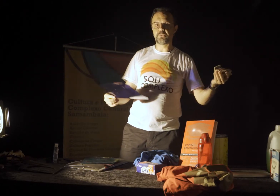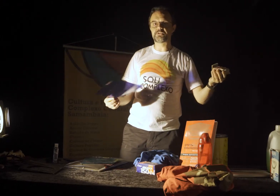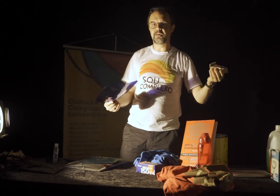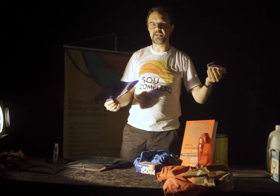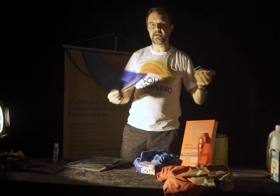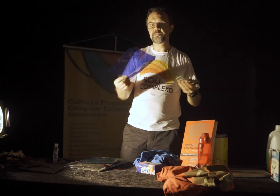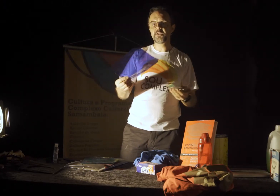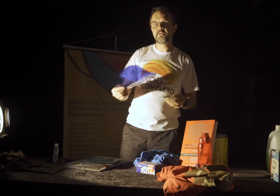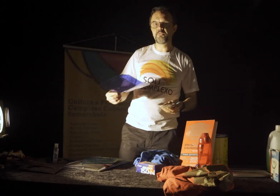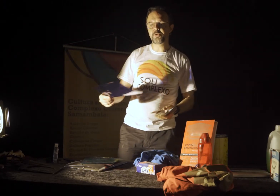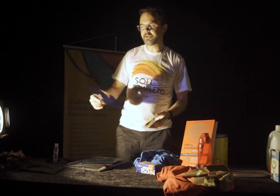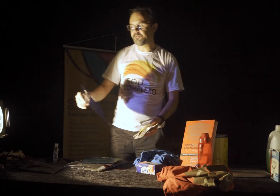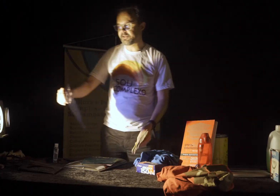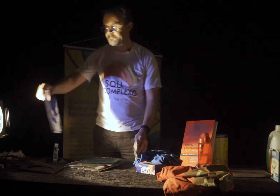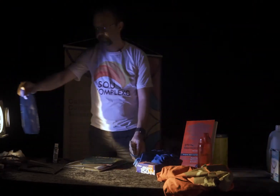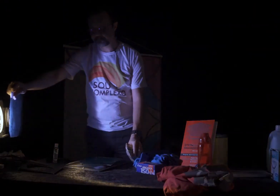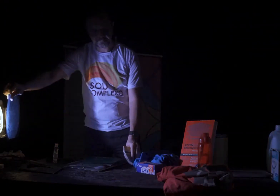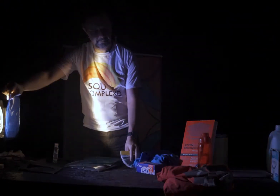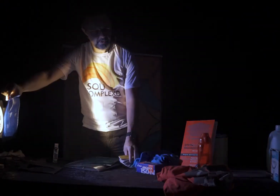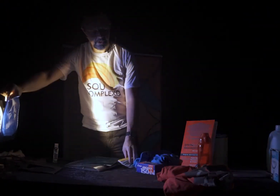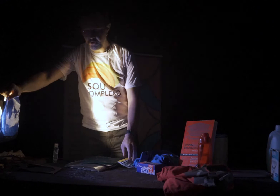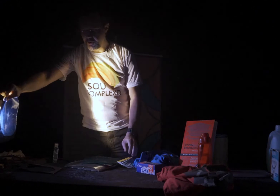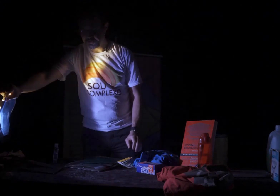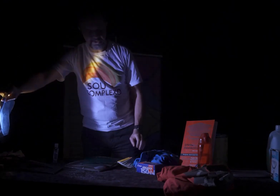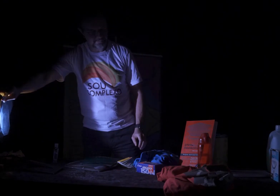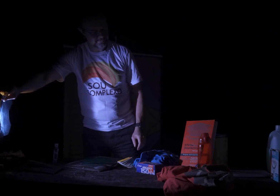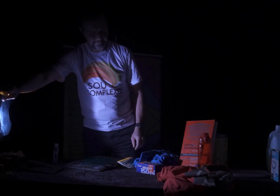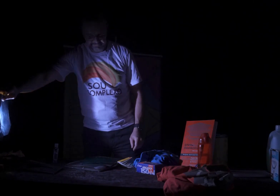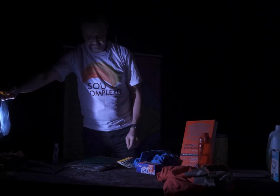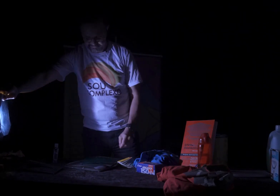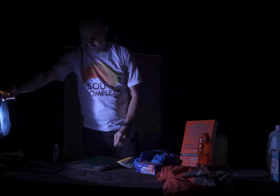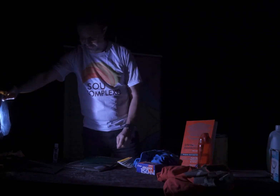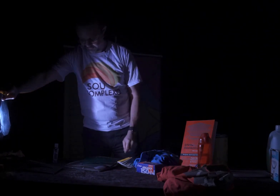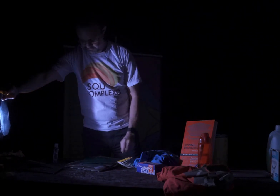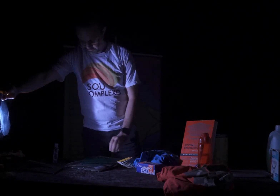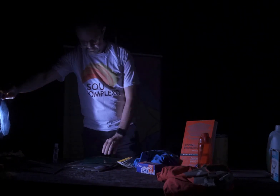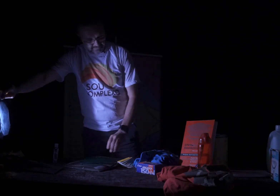onda da luz vermelha. Vamos ver como é que fica? Olha só.